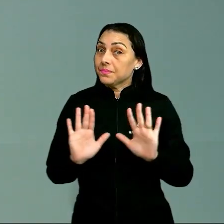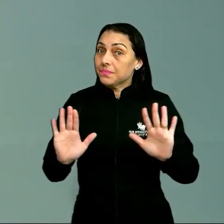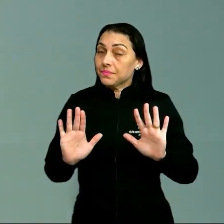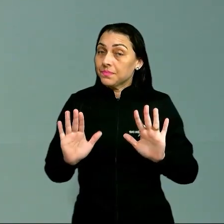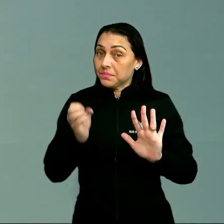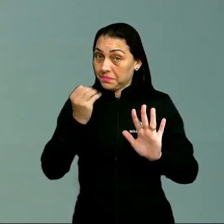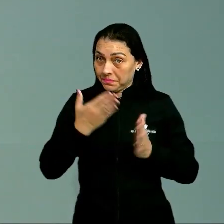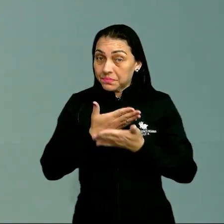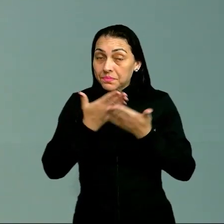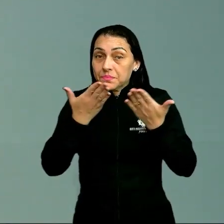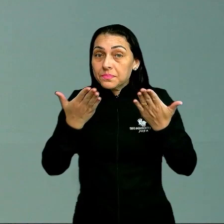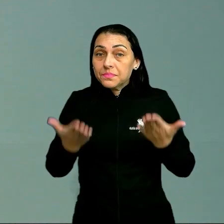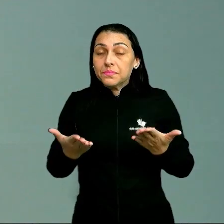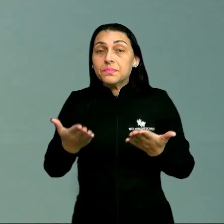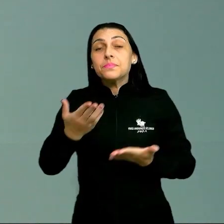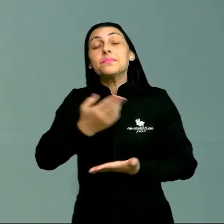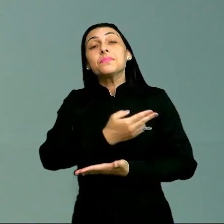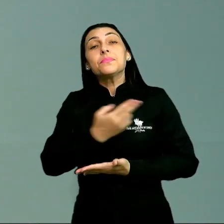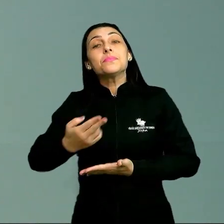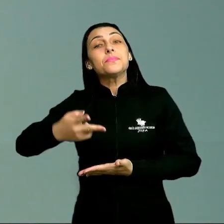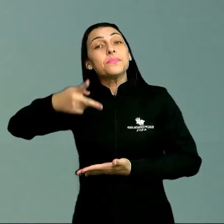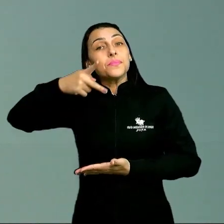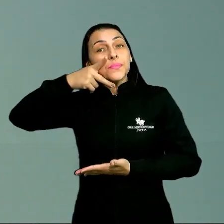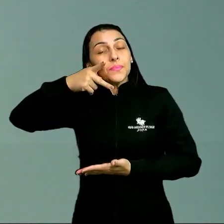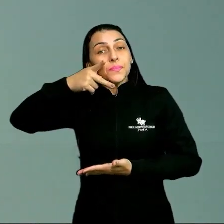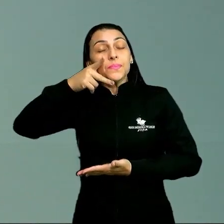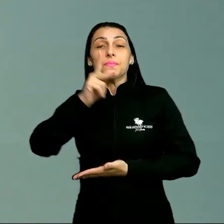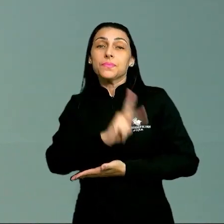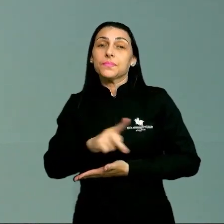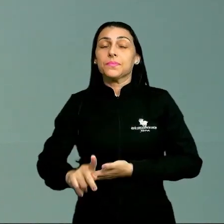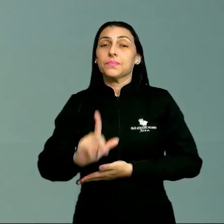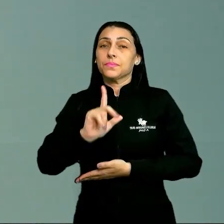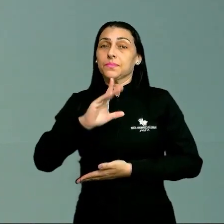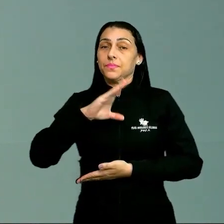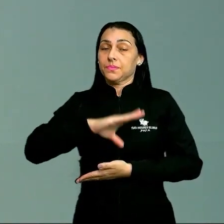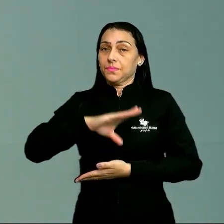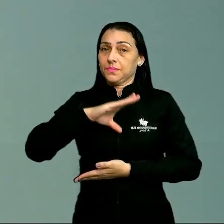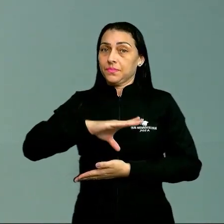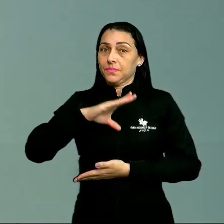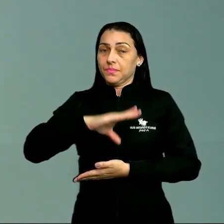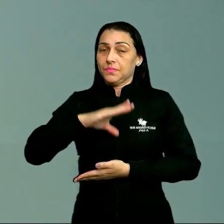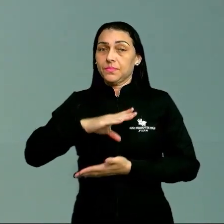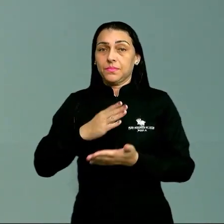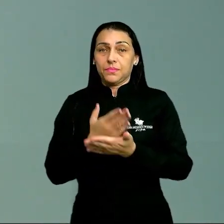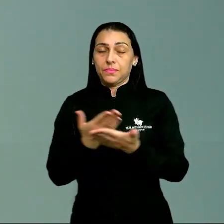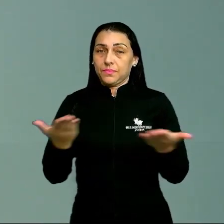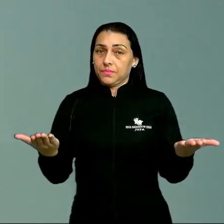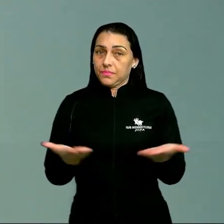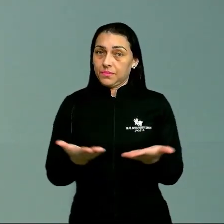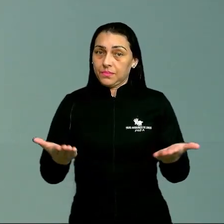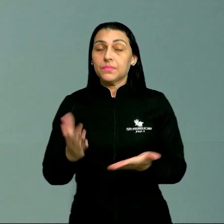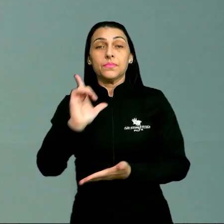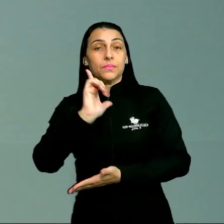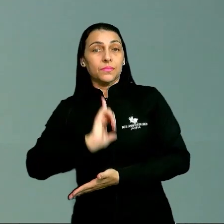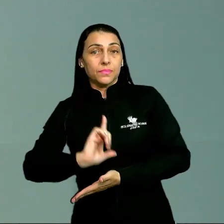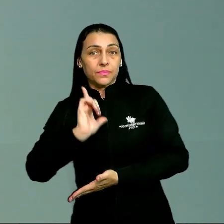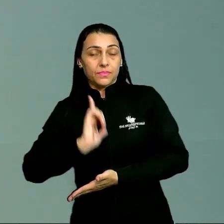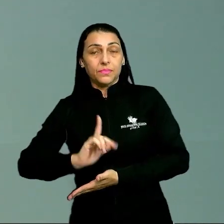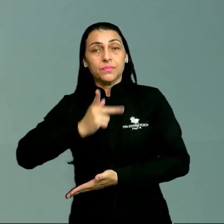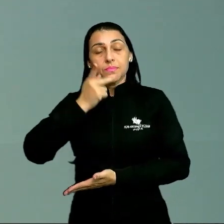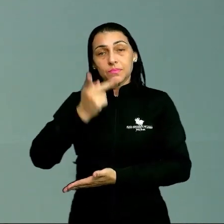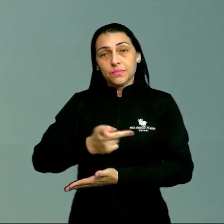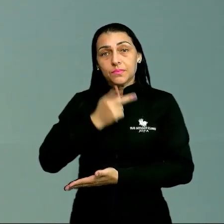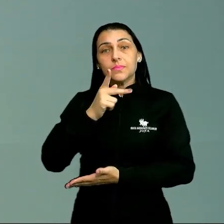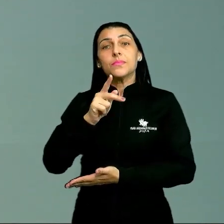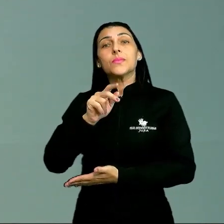Olá, pessoal, tudo bem? Meu nome é Daniele Ximenes, professora de língua portuguesa. Na aula de hoje de literatura